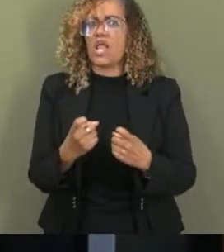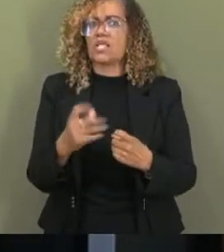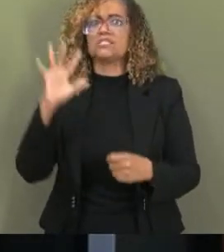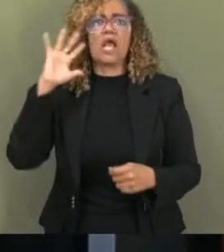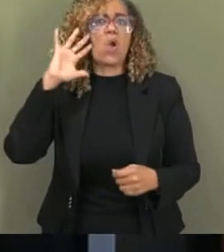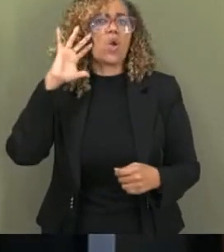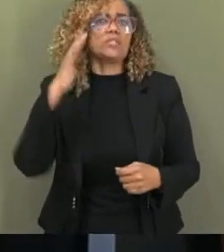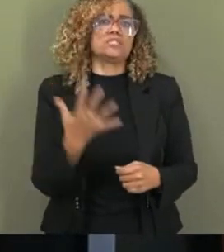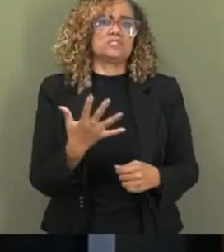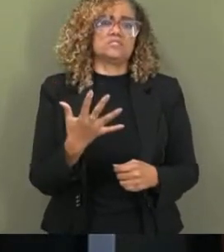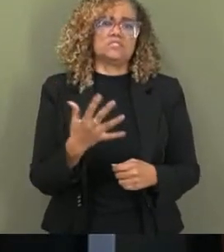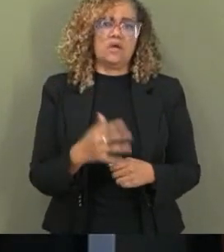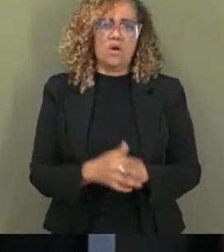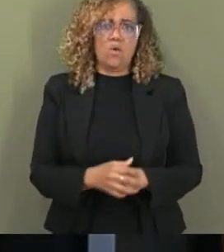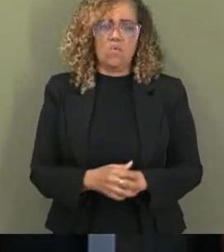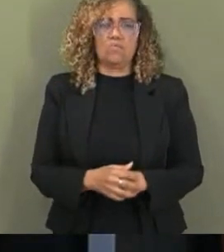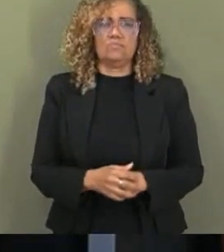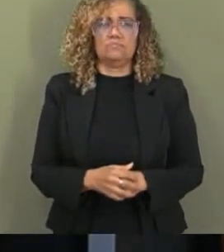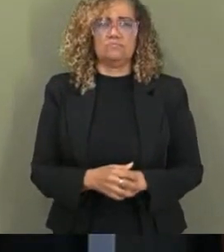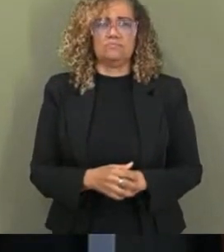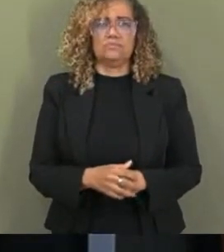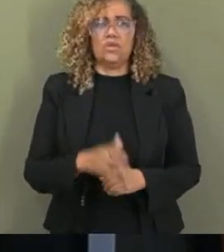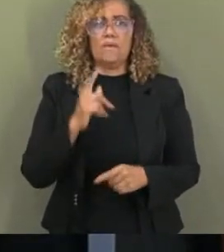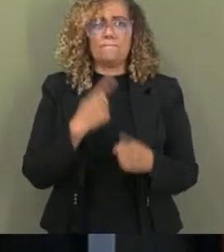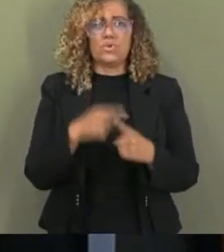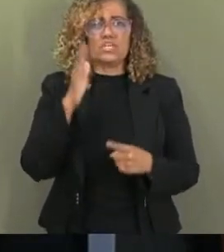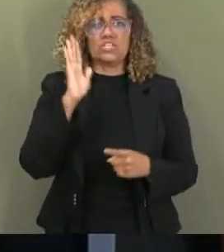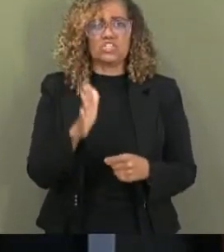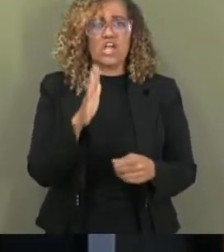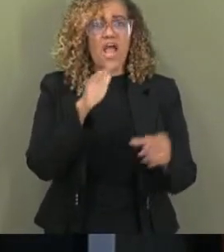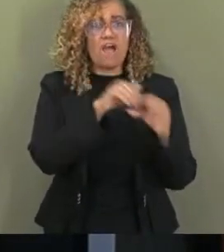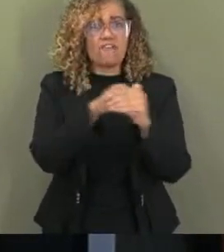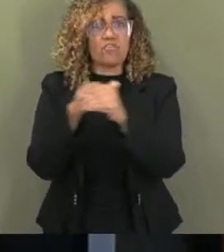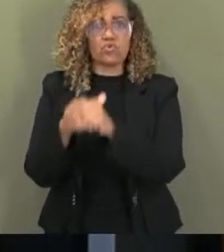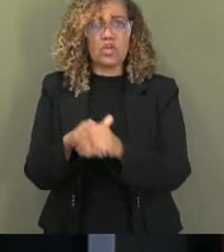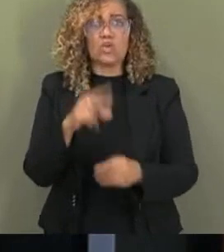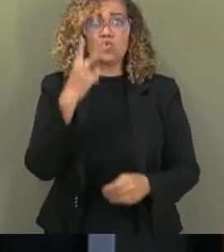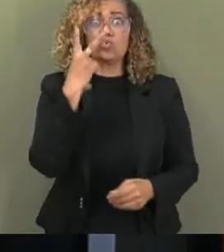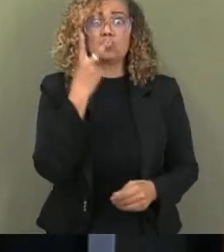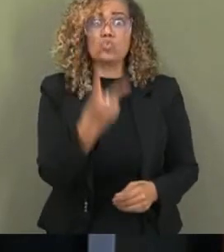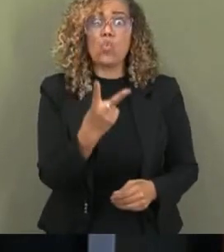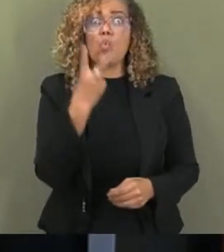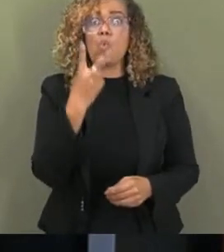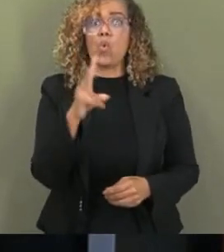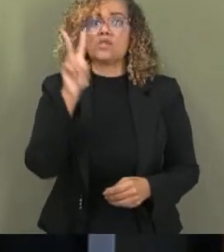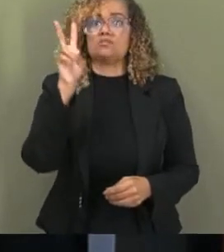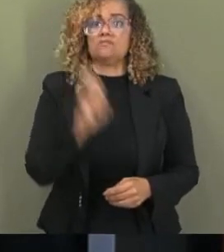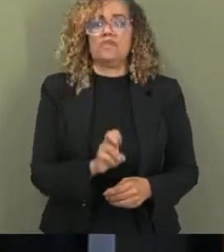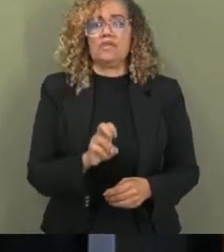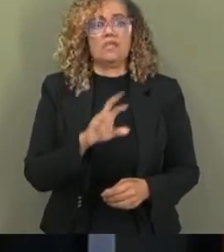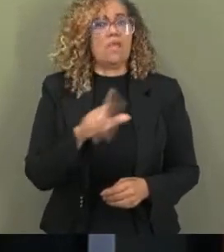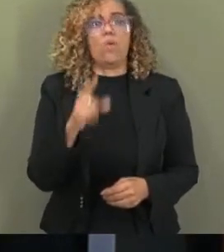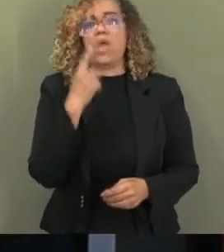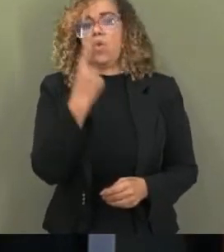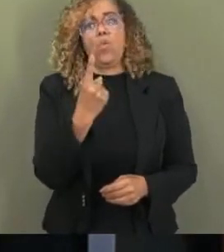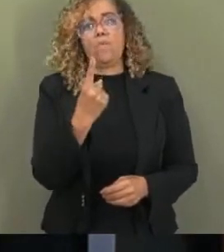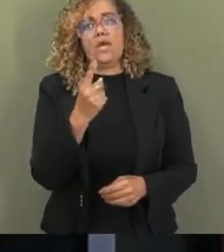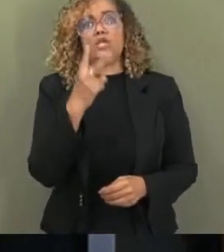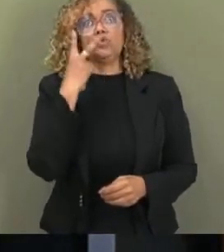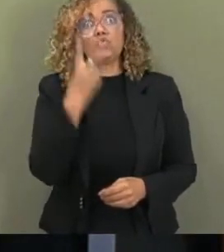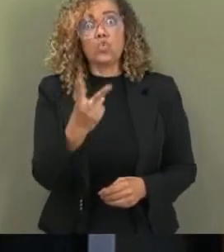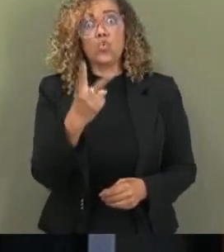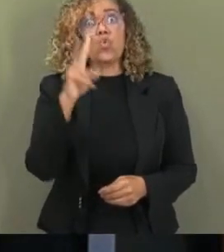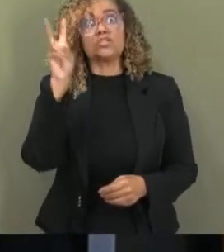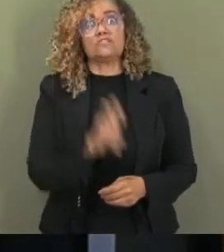decisão algo que foi votado 2 vezes, não foi uma não. Foram